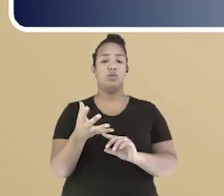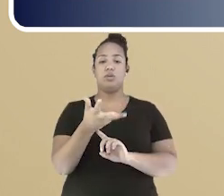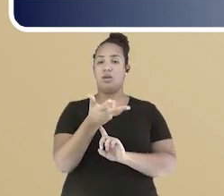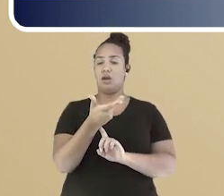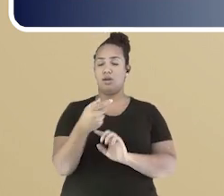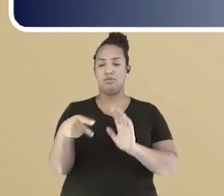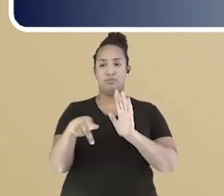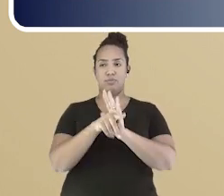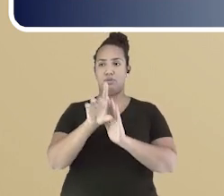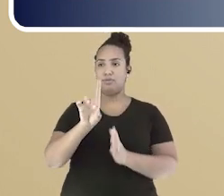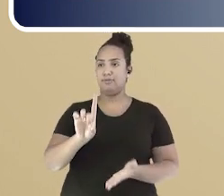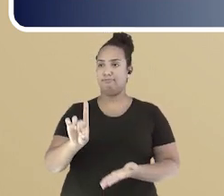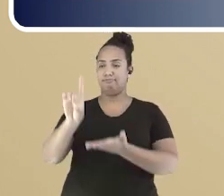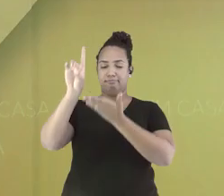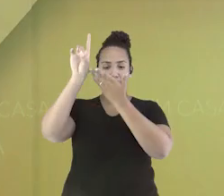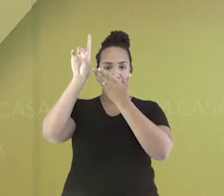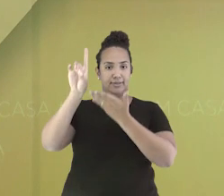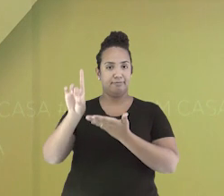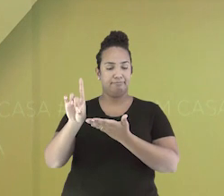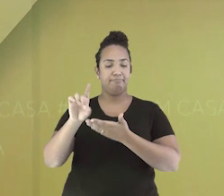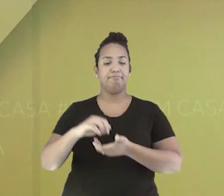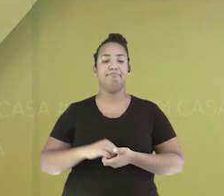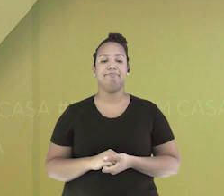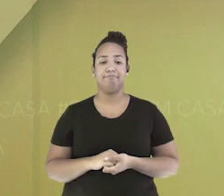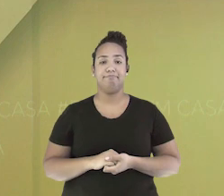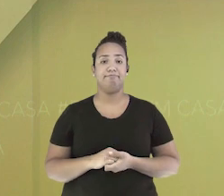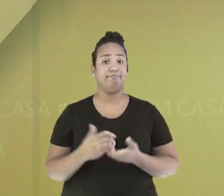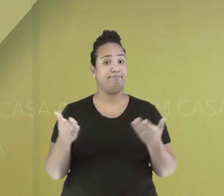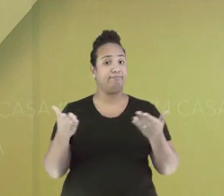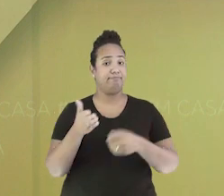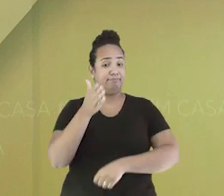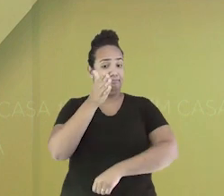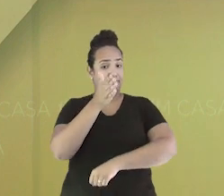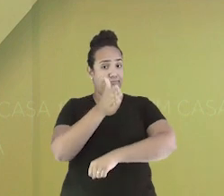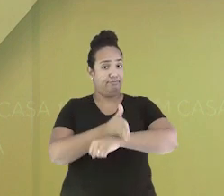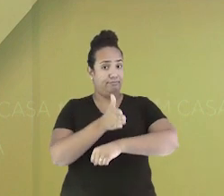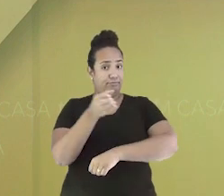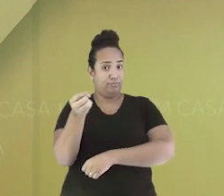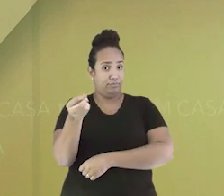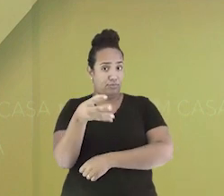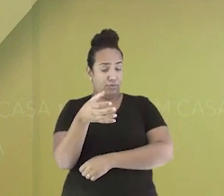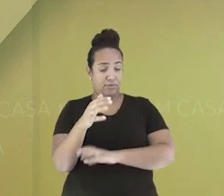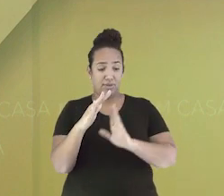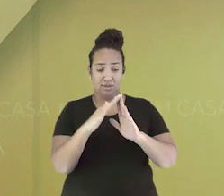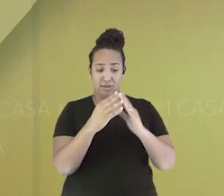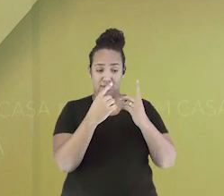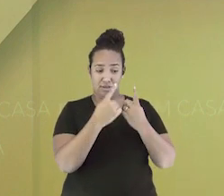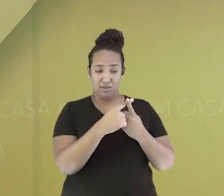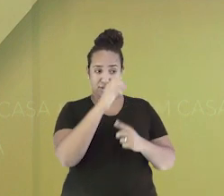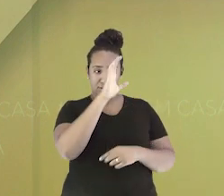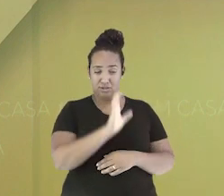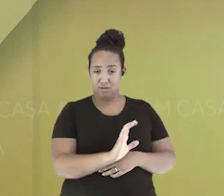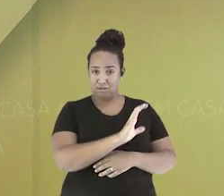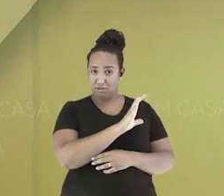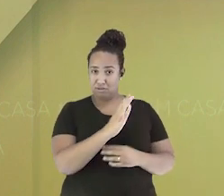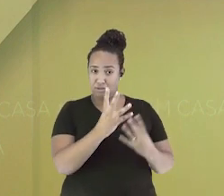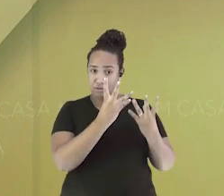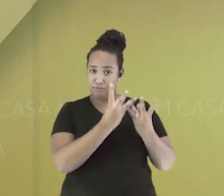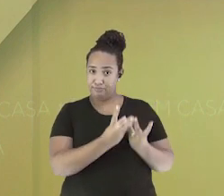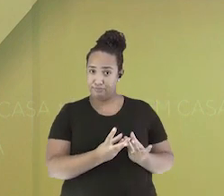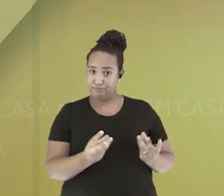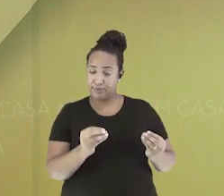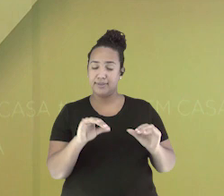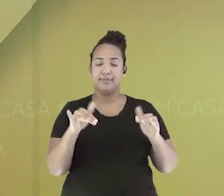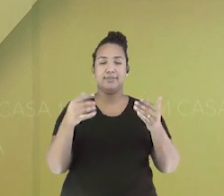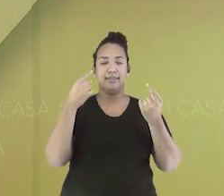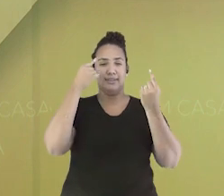Deus, seja qual fosse. Já na Idade Moderna, com o declínio da Igreja Católica, os artistas renascentistas voltaram